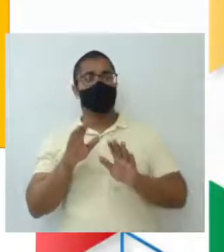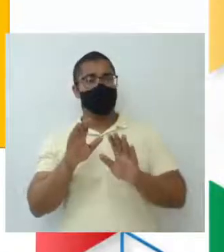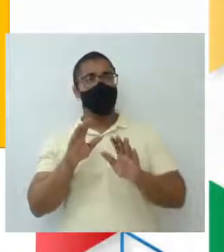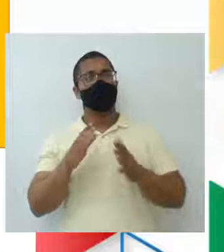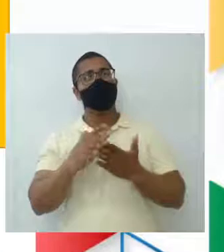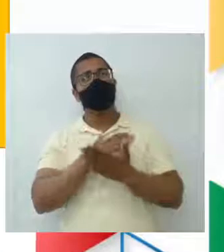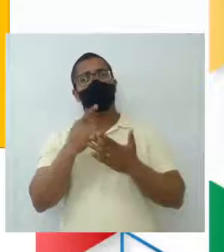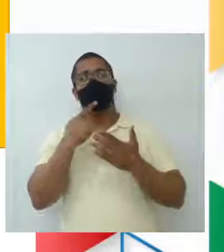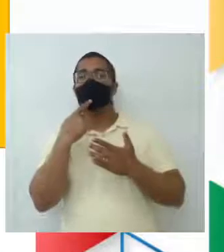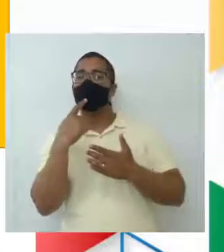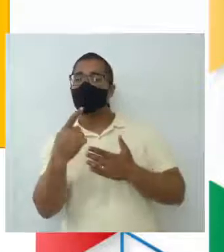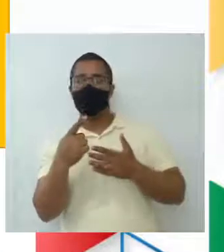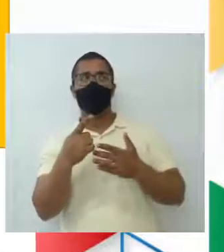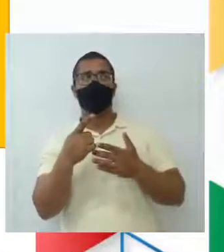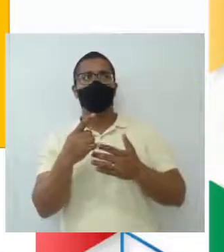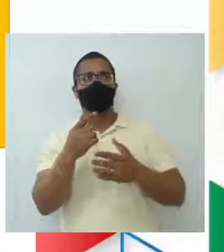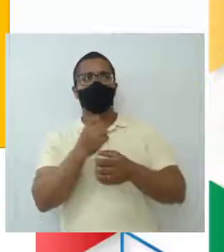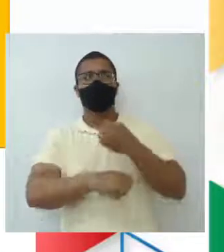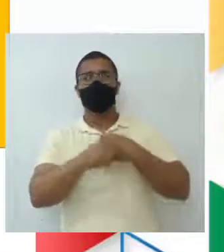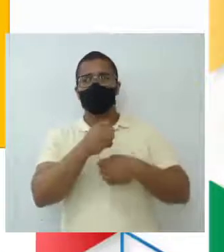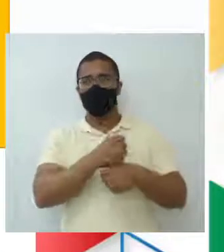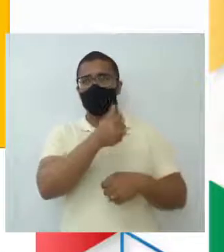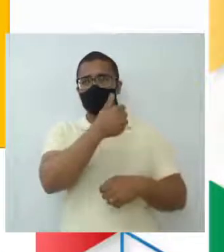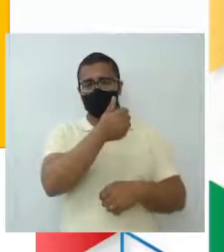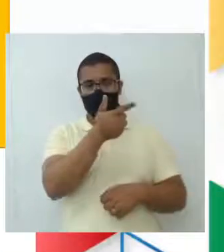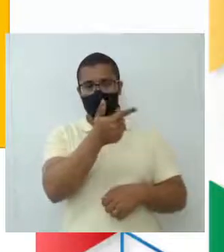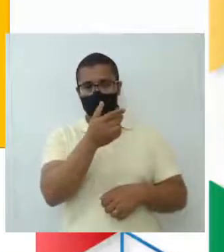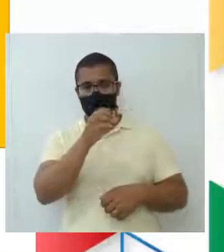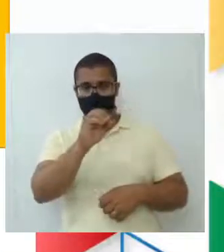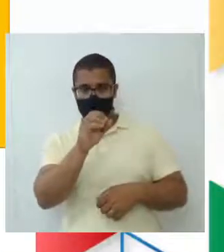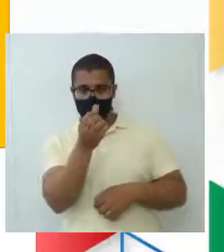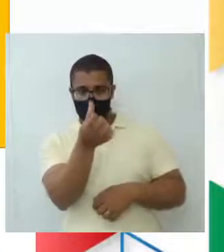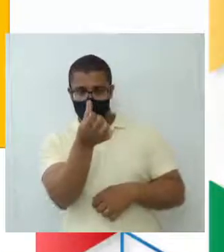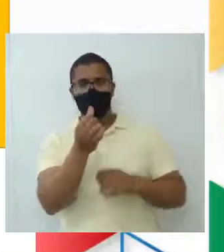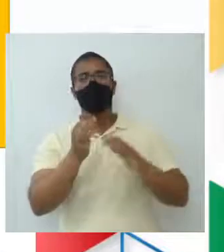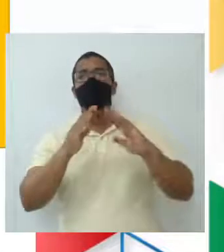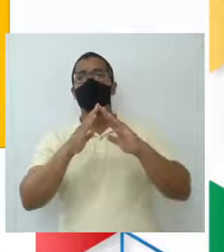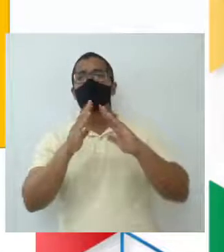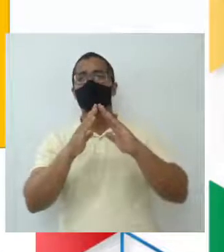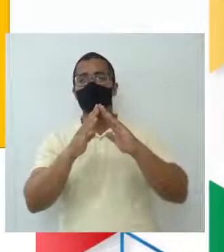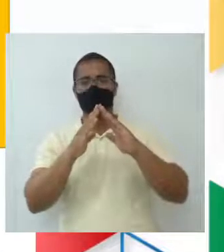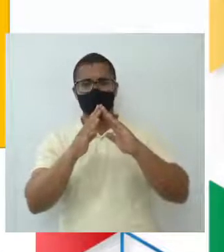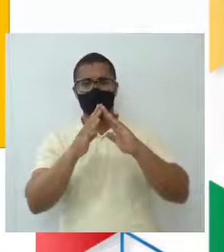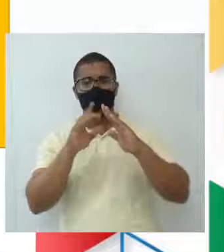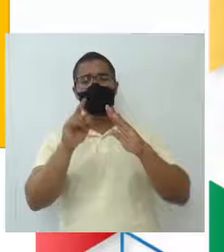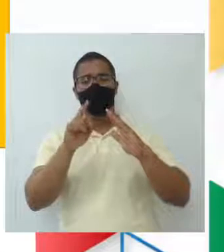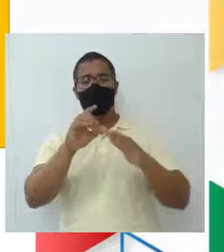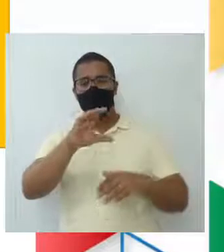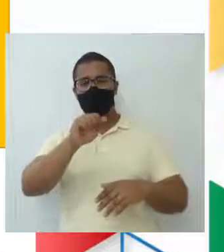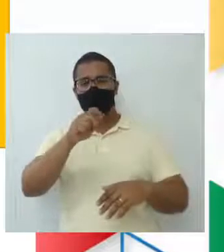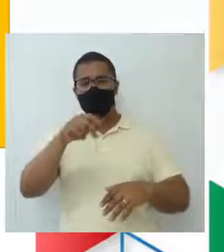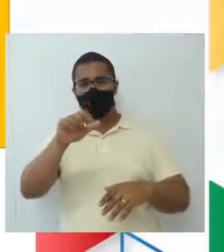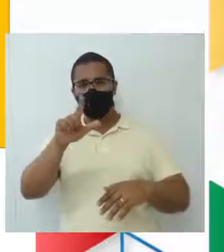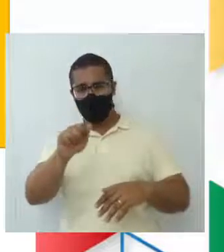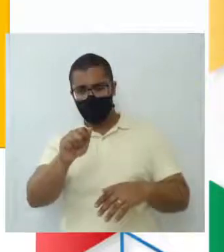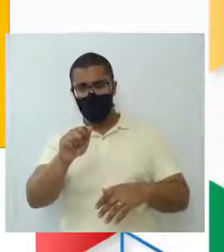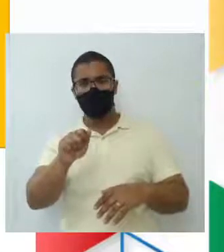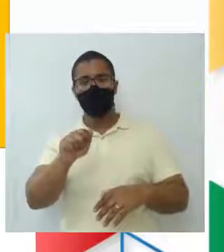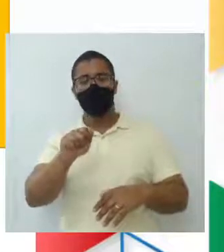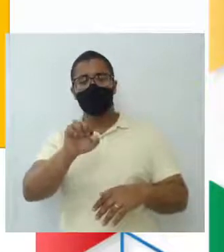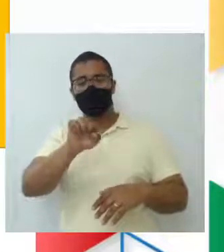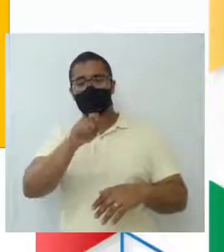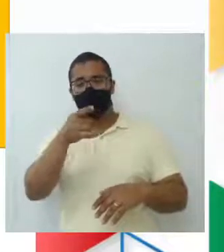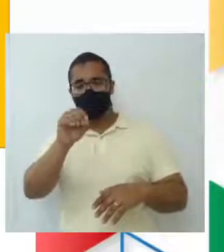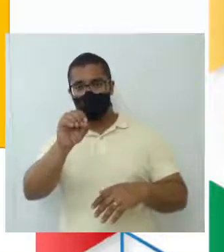conta-se que em 1206, orando na capela de São Damião, em Assis, Itália,